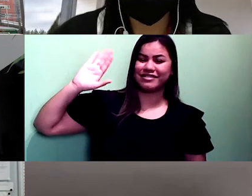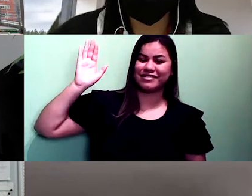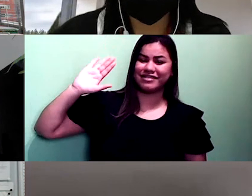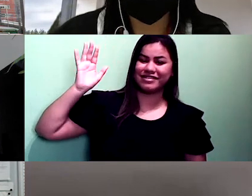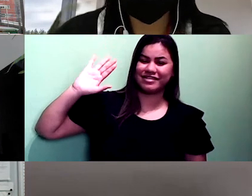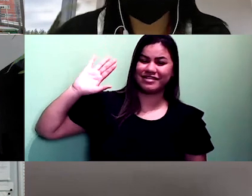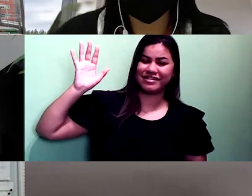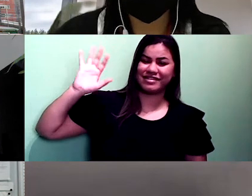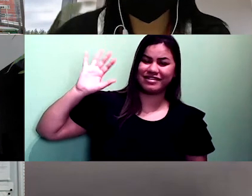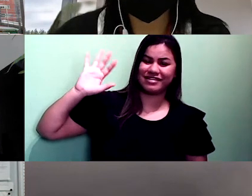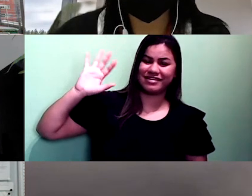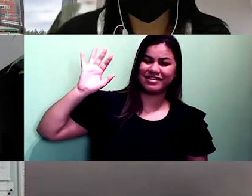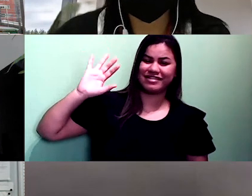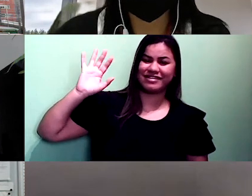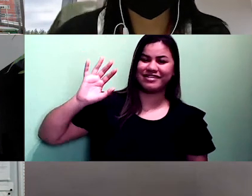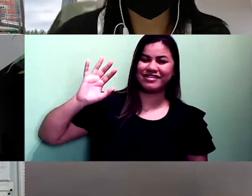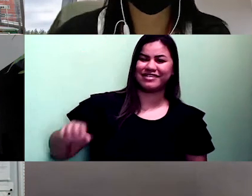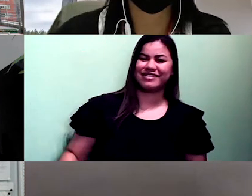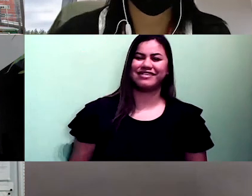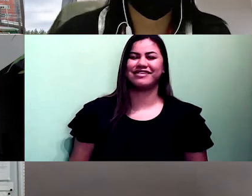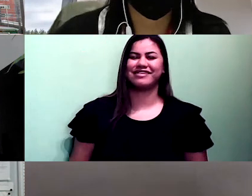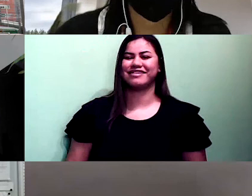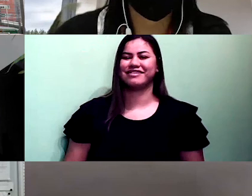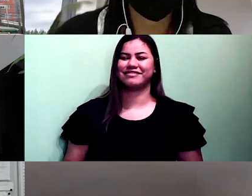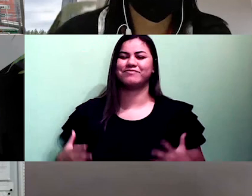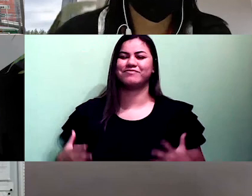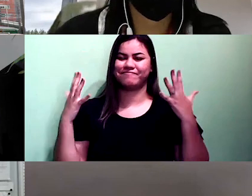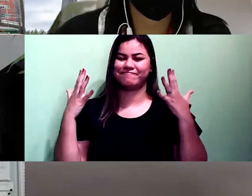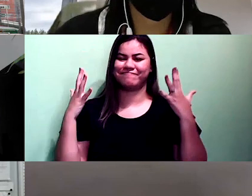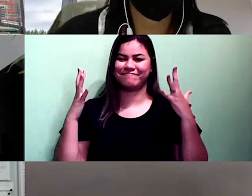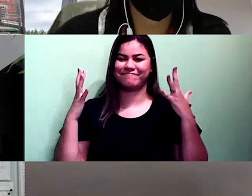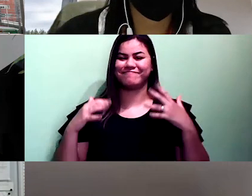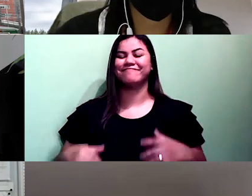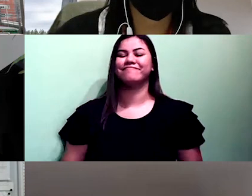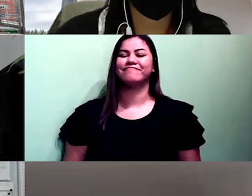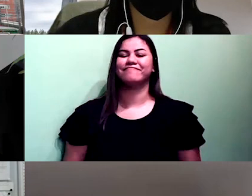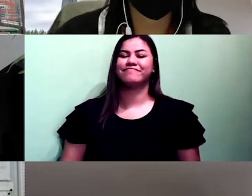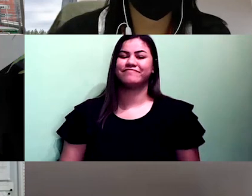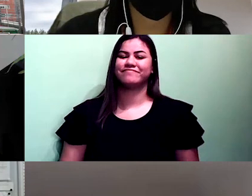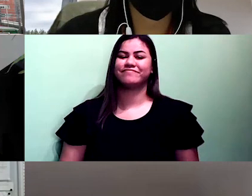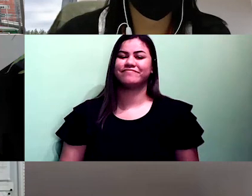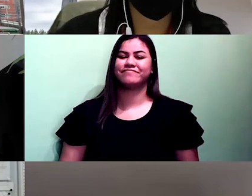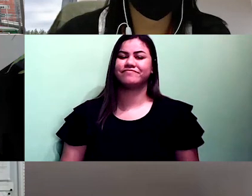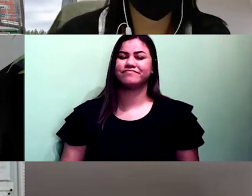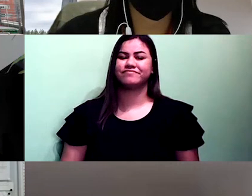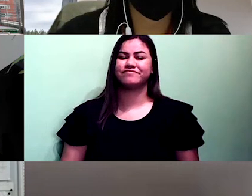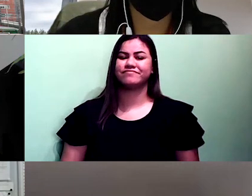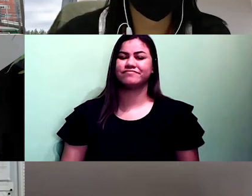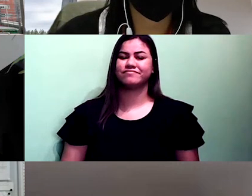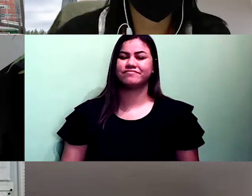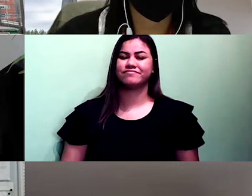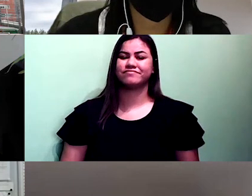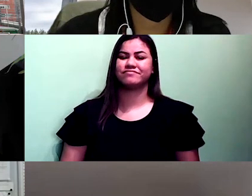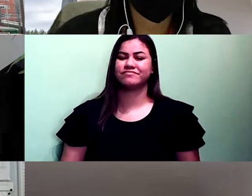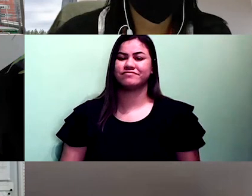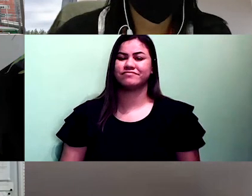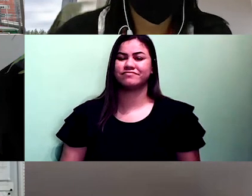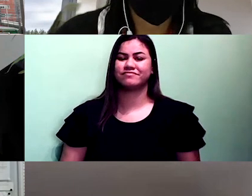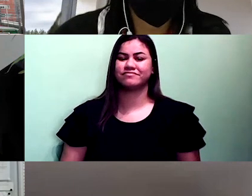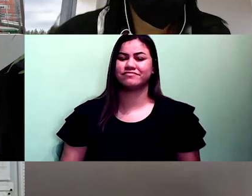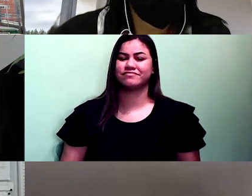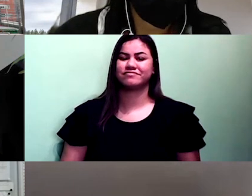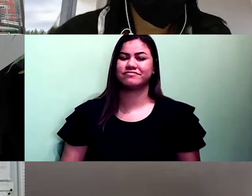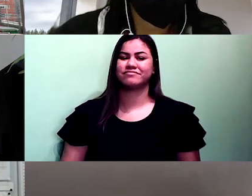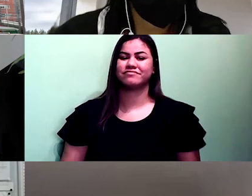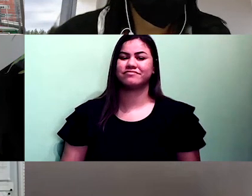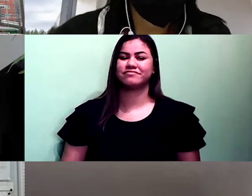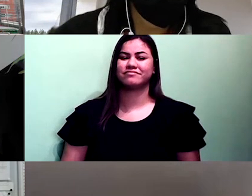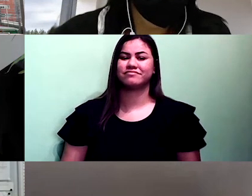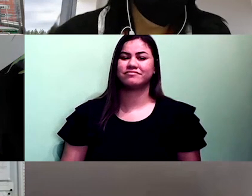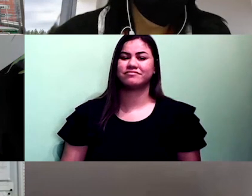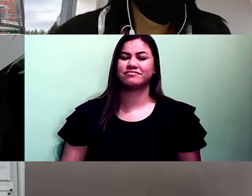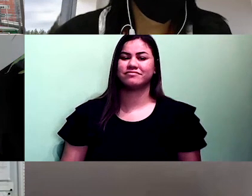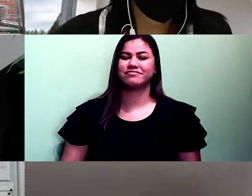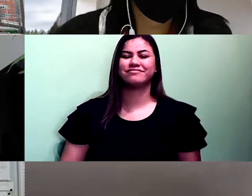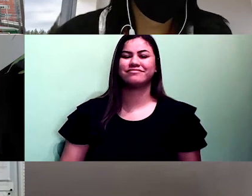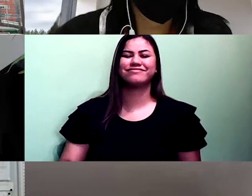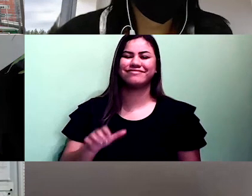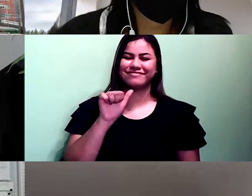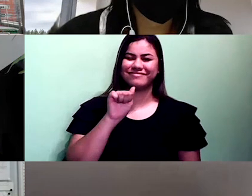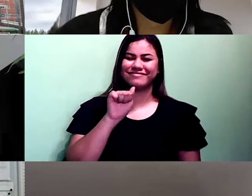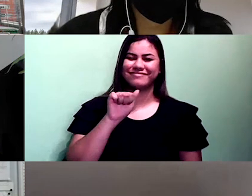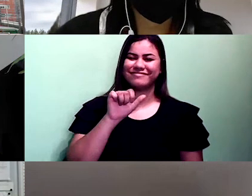aqui. Tá aqui sim. Oba, o que a Fabiana ganhou? Adriana.